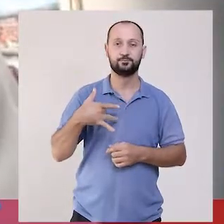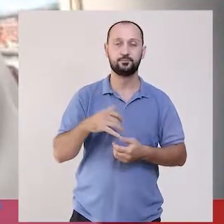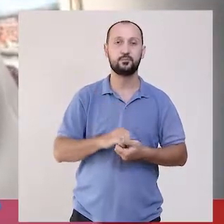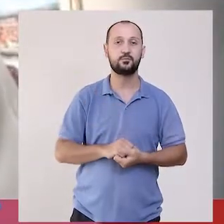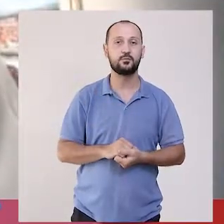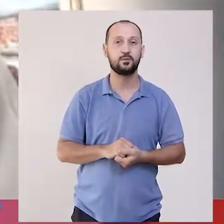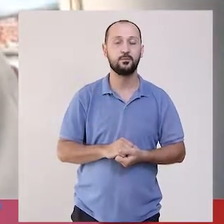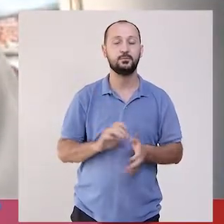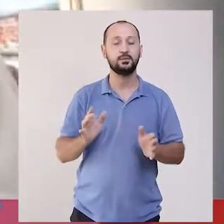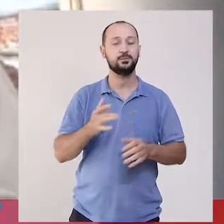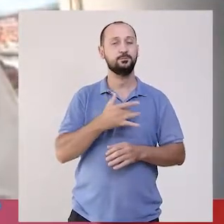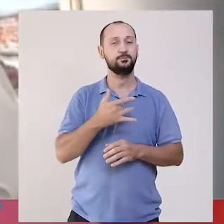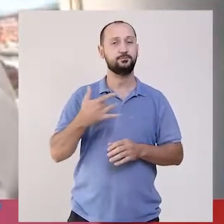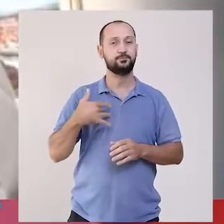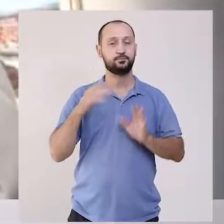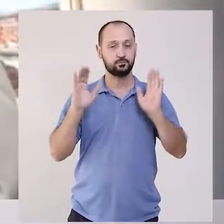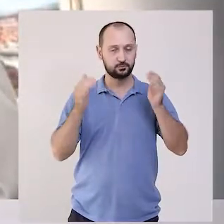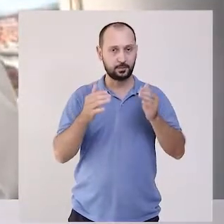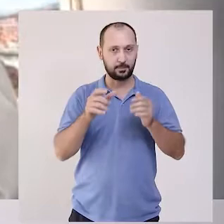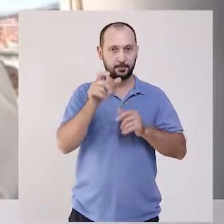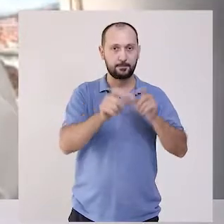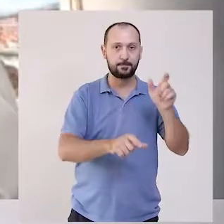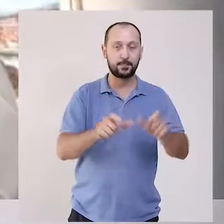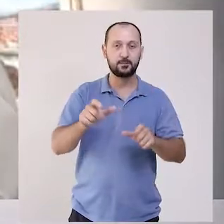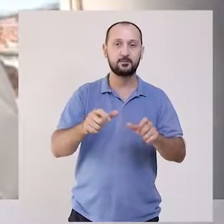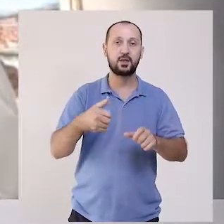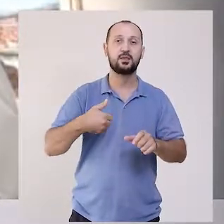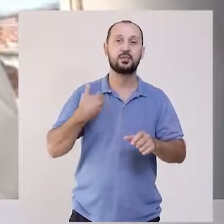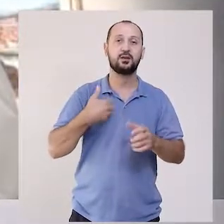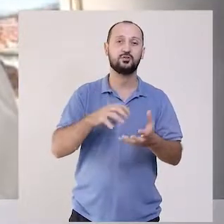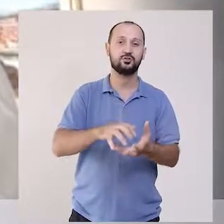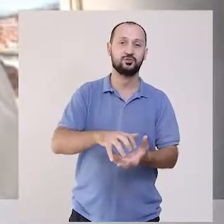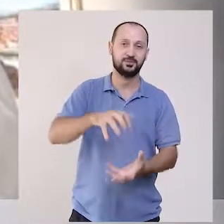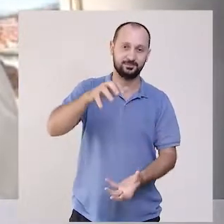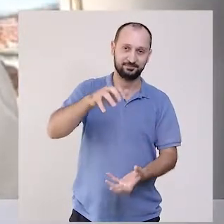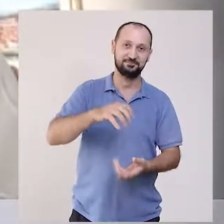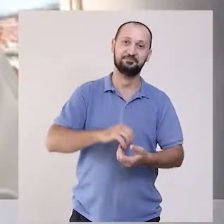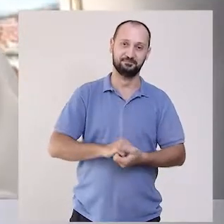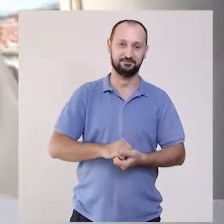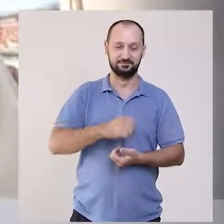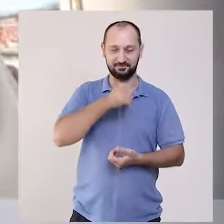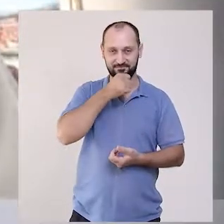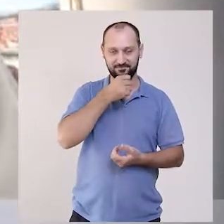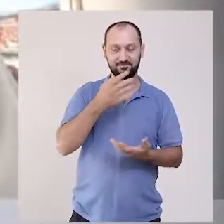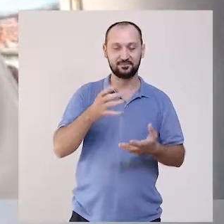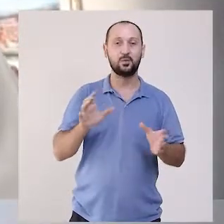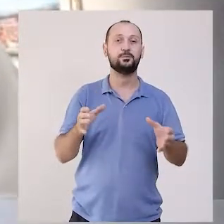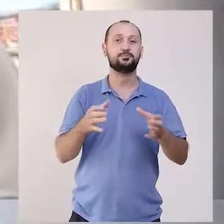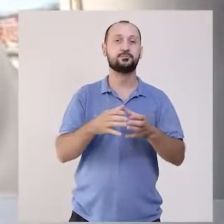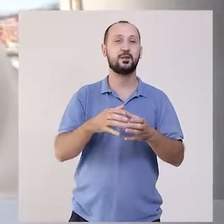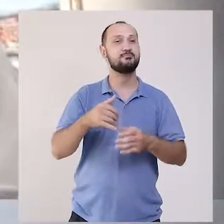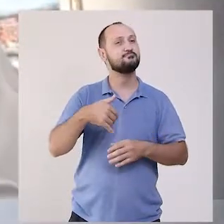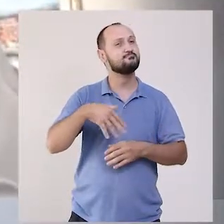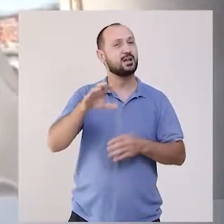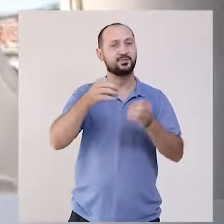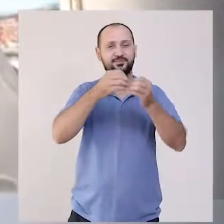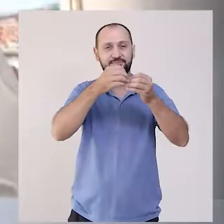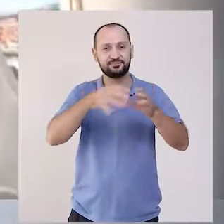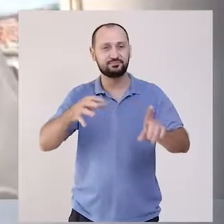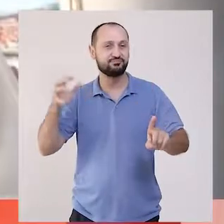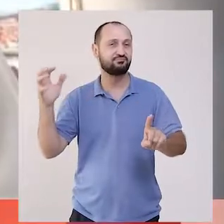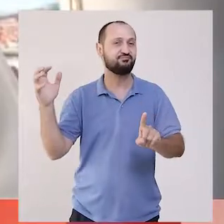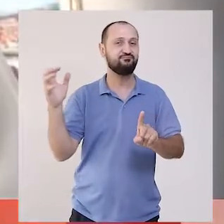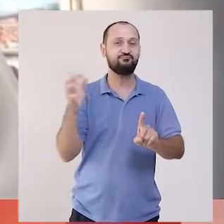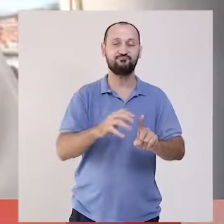a saúde. Só que voltada à saúde das pessoas da terceira idade, que sem dúvida nenhuma foi o grupo